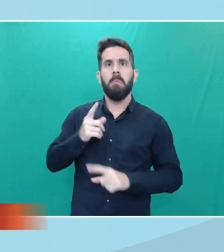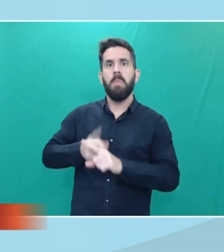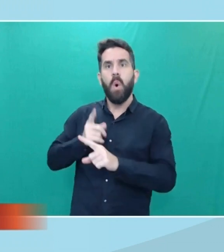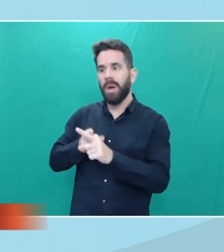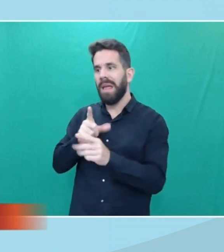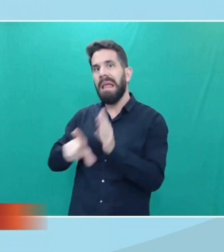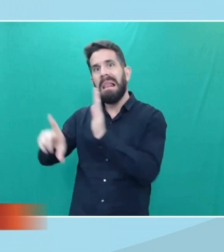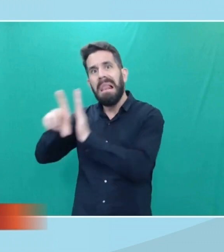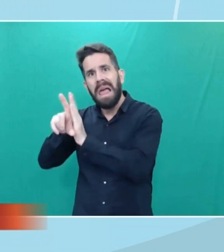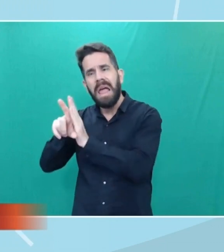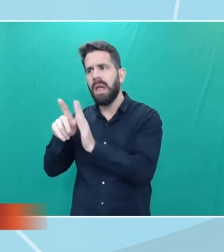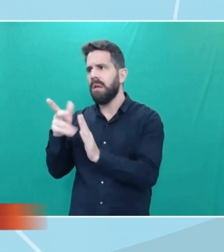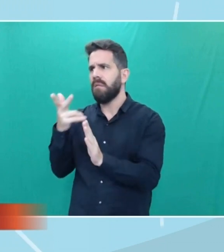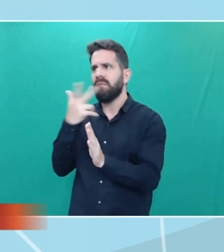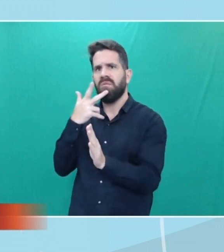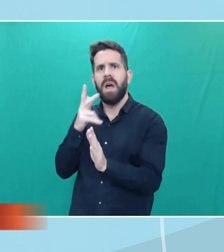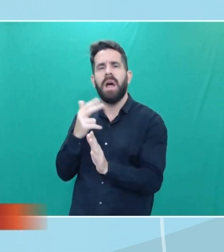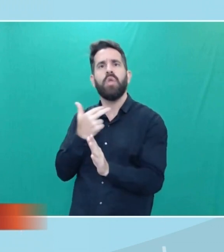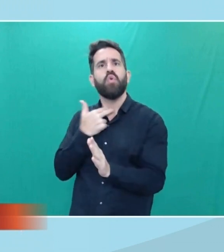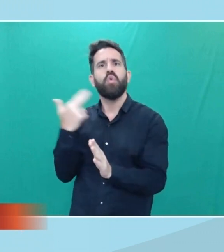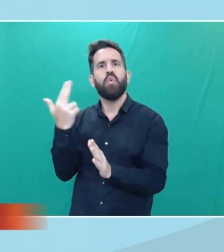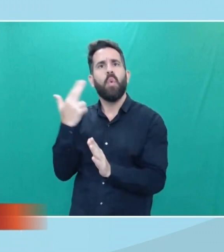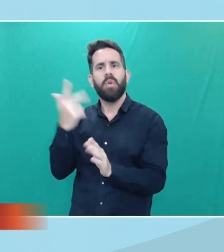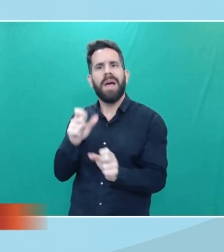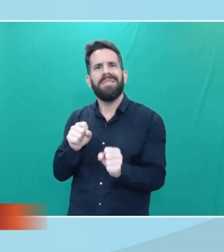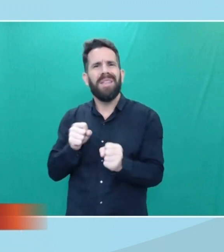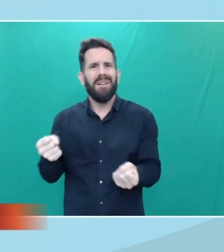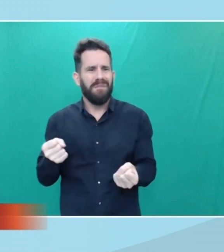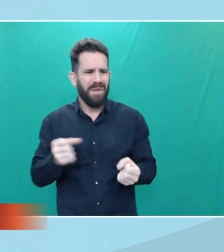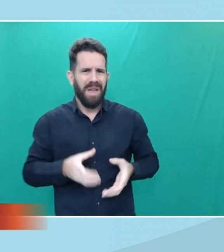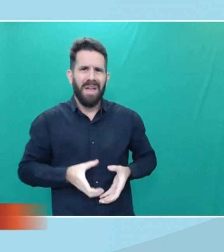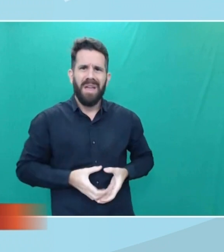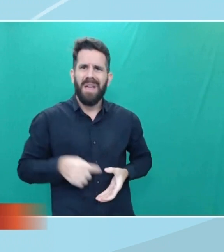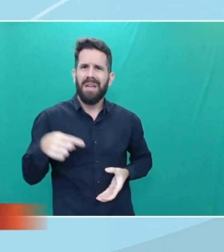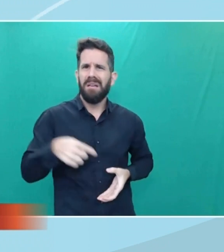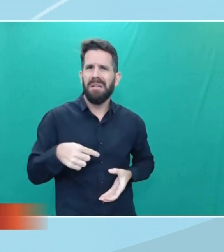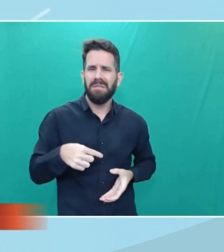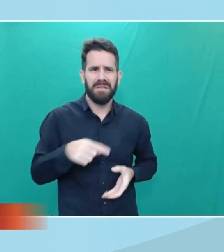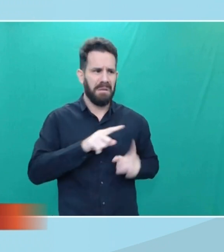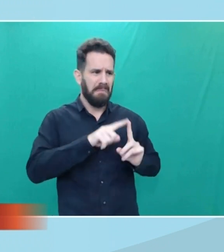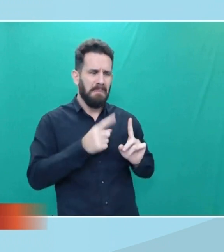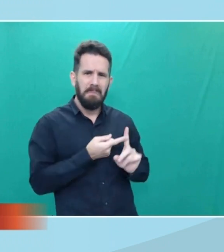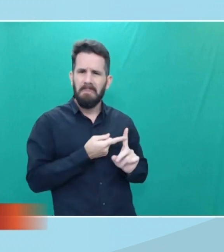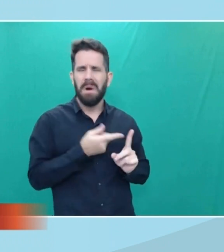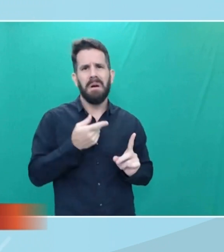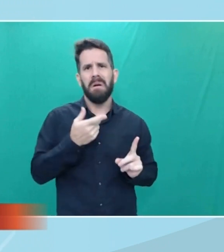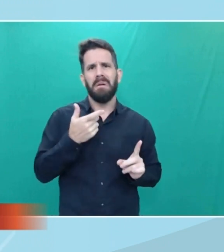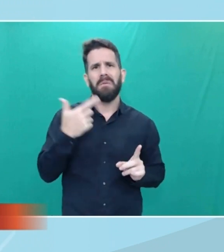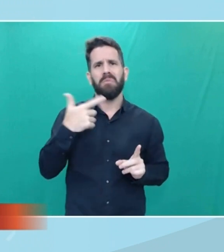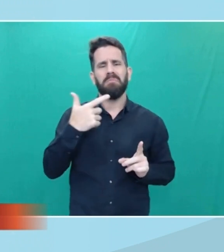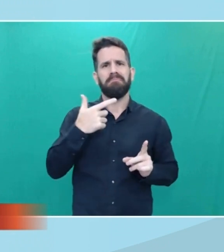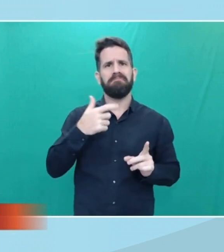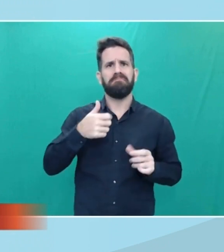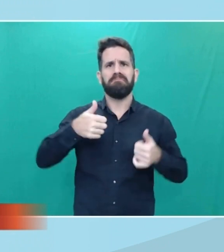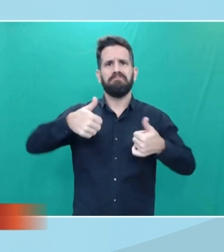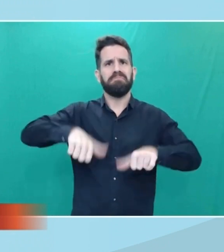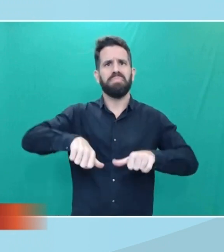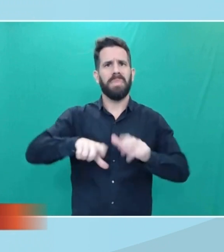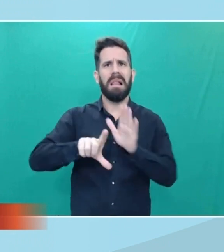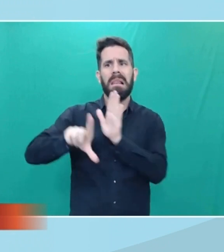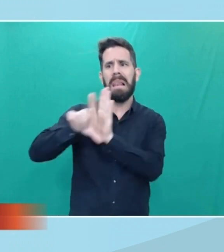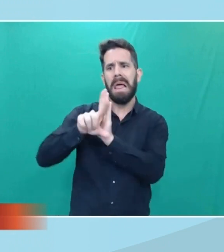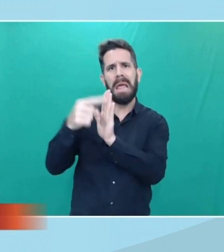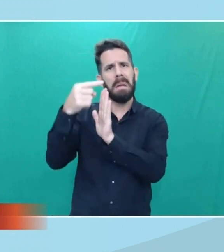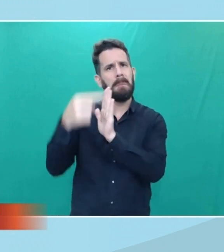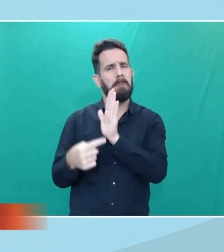Portanto, essa representação, segundo o pedido de Sâmia Bonfim, seria ilegal. E a nomeação também de um defensor nesse